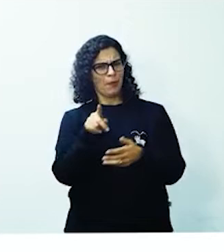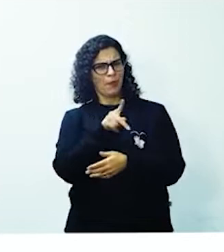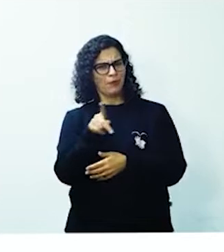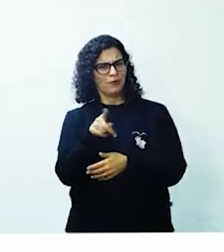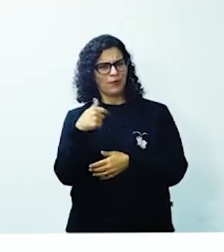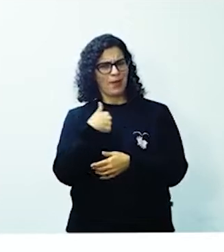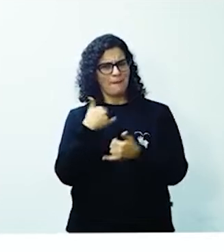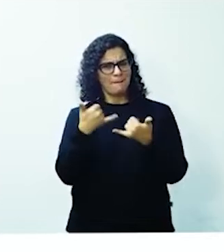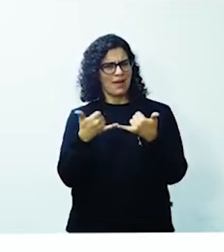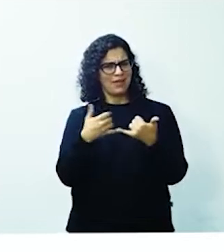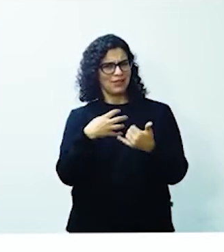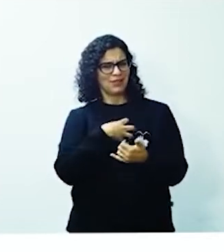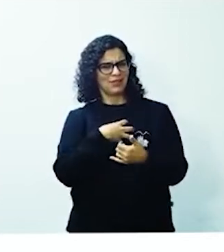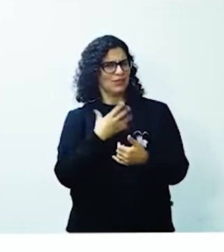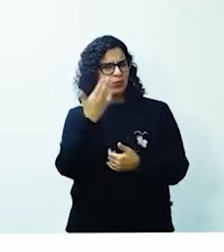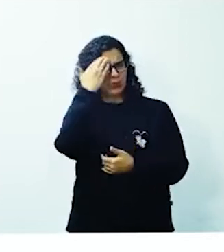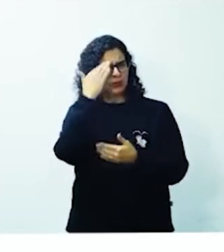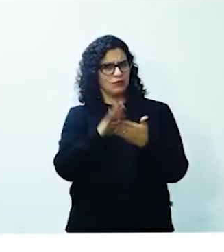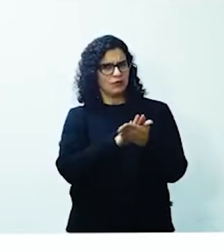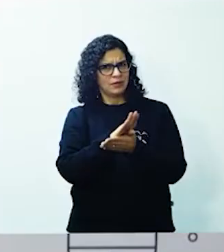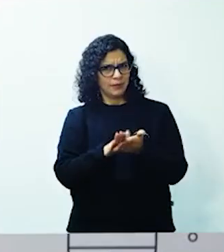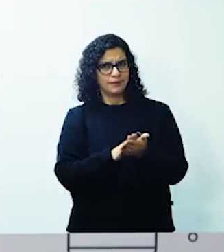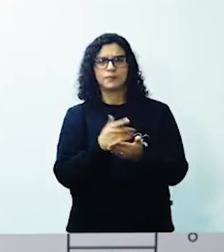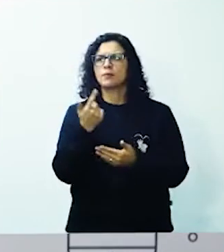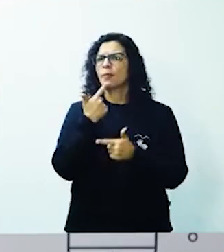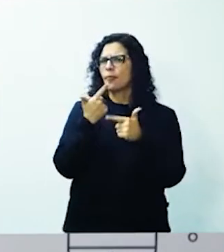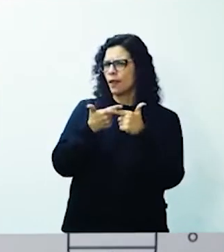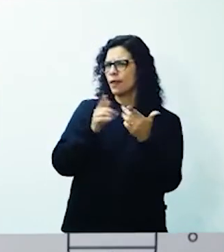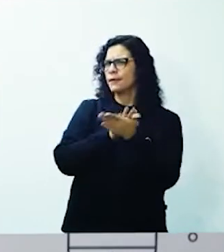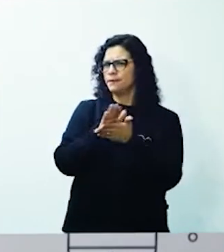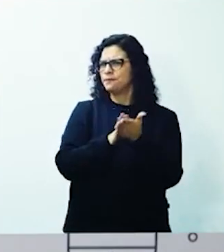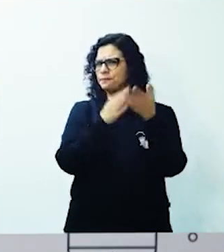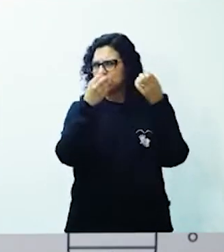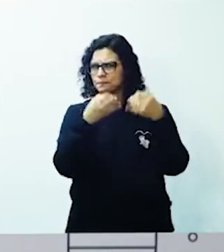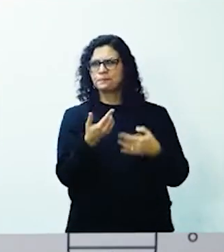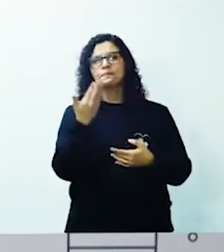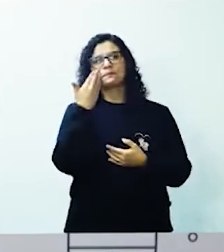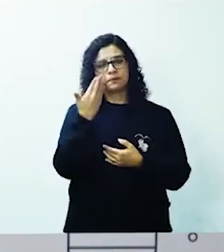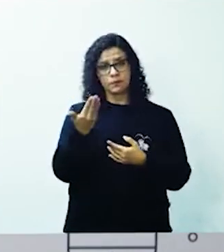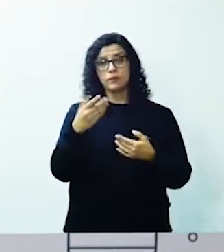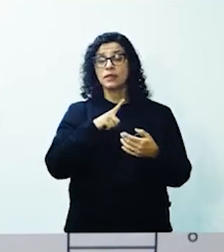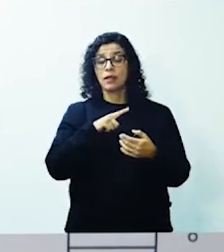tô ficando confuso, não entendi muito bem, não. Tem problema, a gente explica. Olha só,